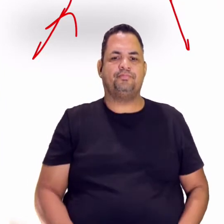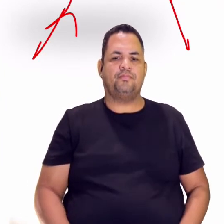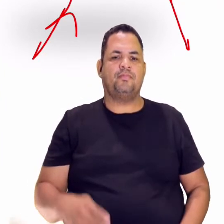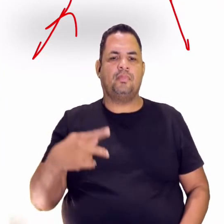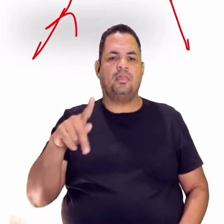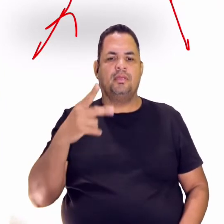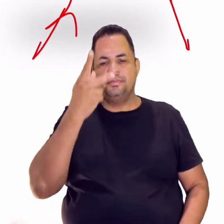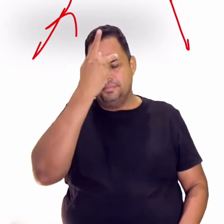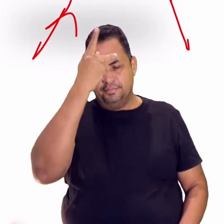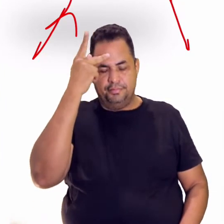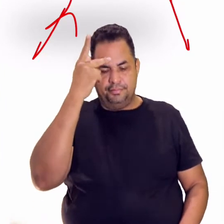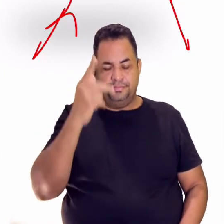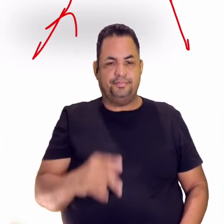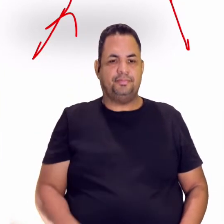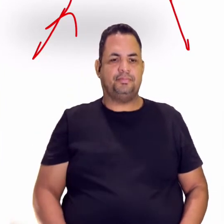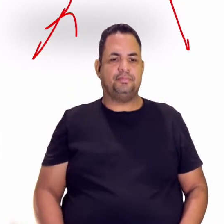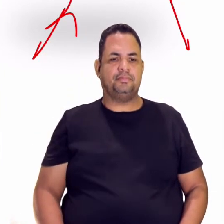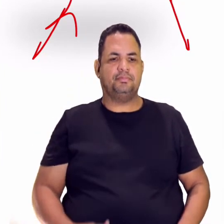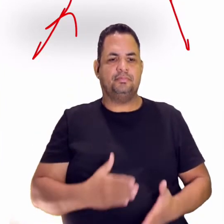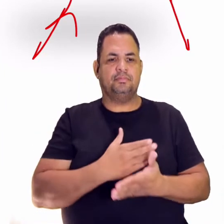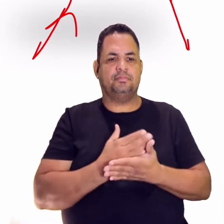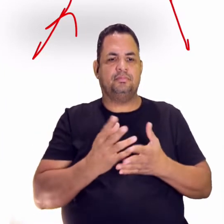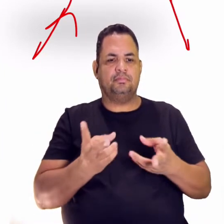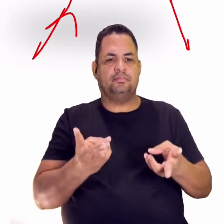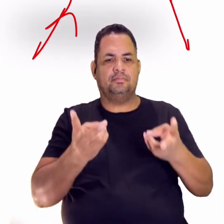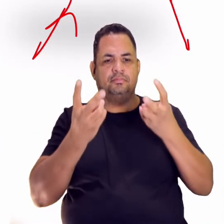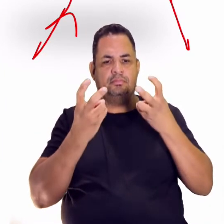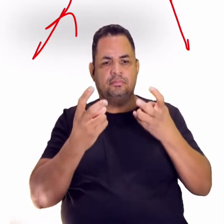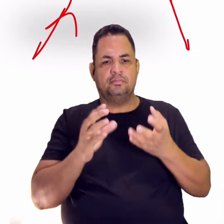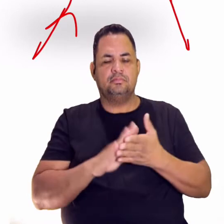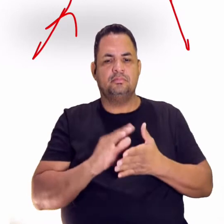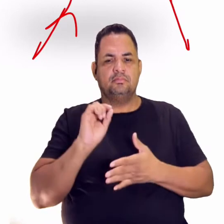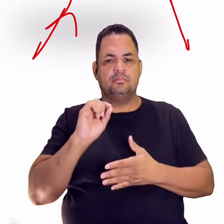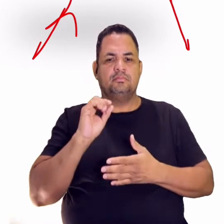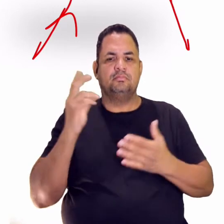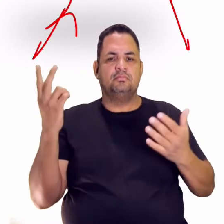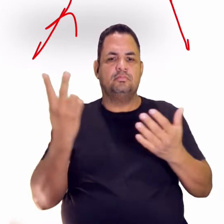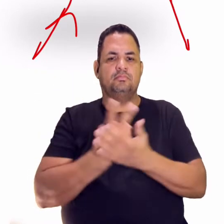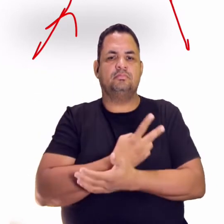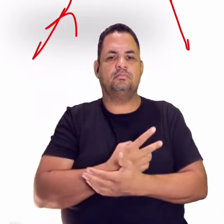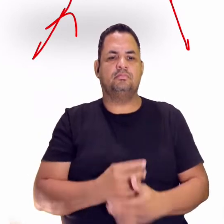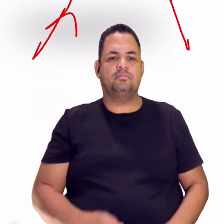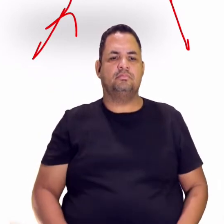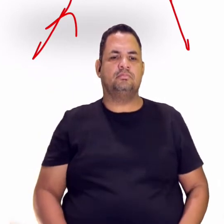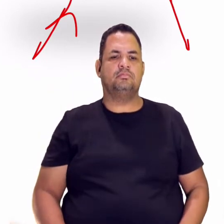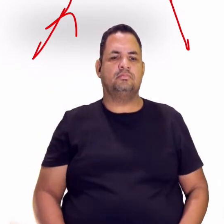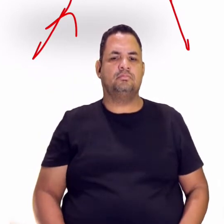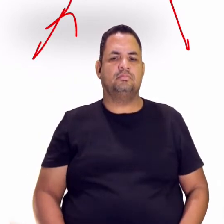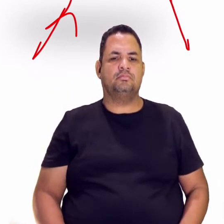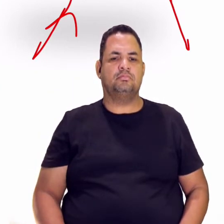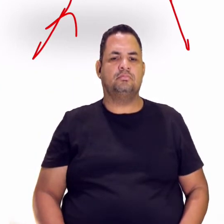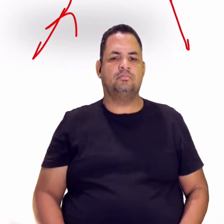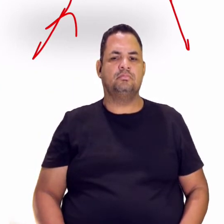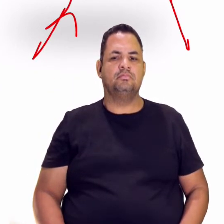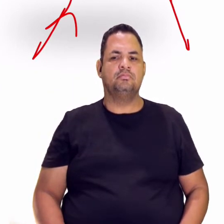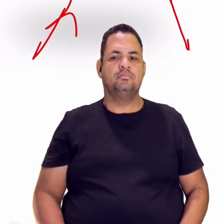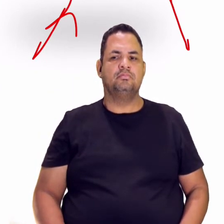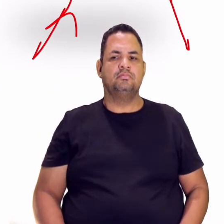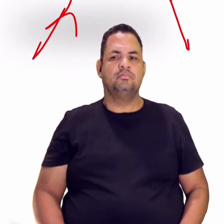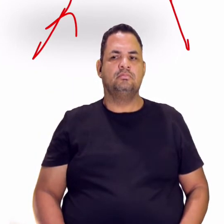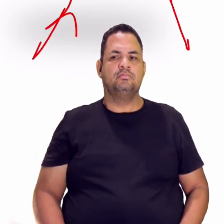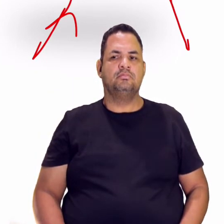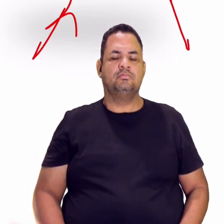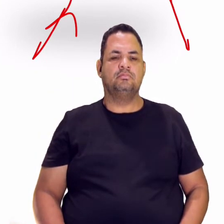para que as pessoas comecem a perceber o que está acontecendo, a grande guerra que está acontecendo debaixo dos